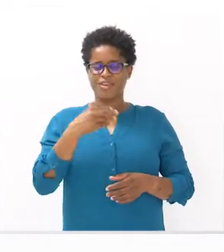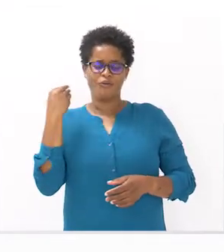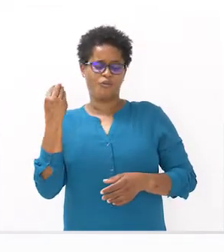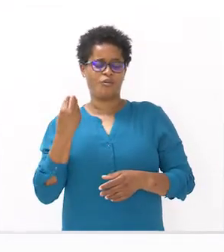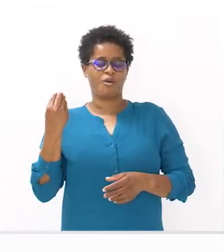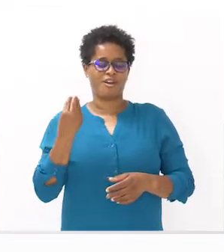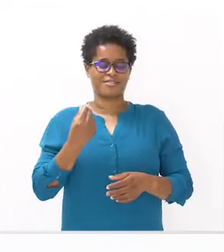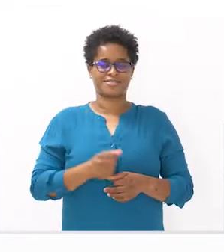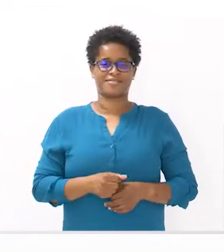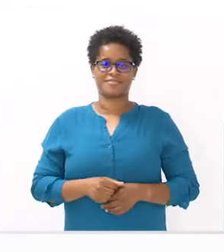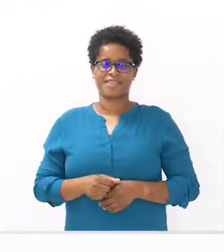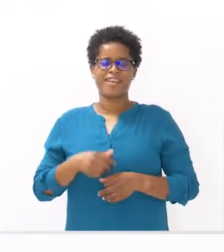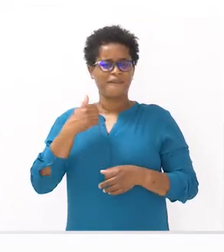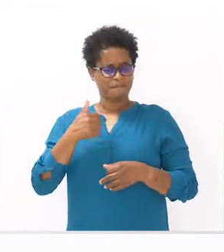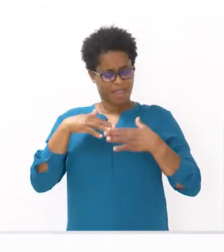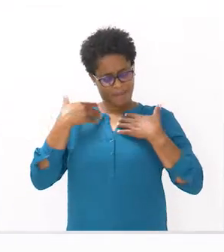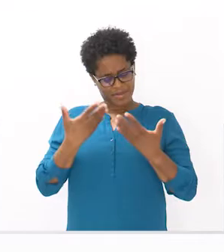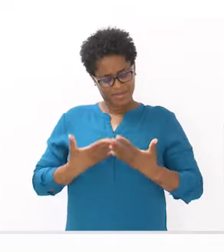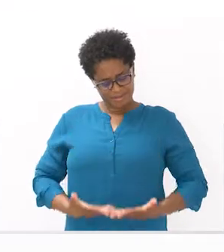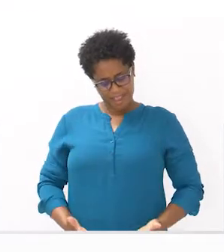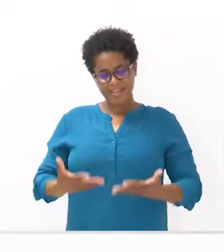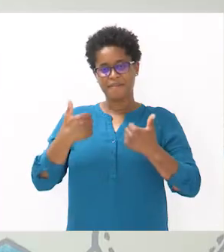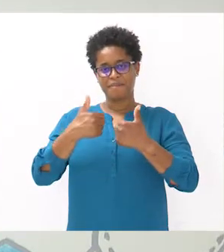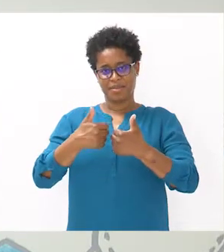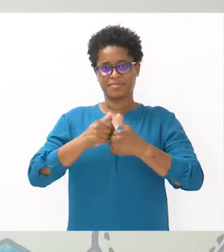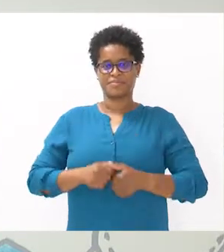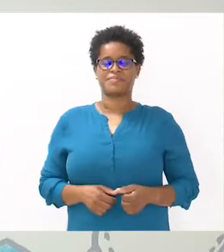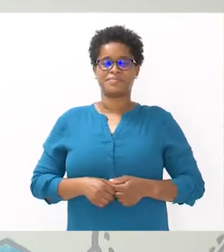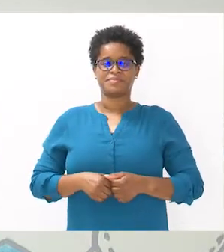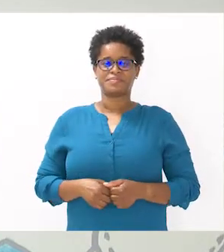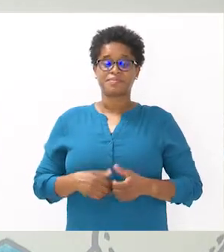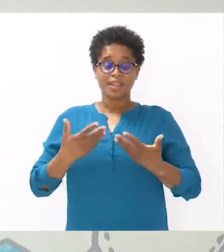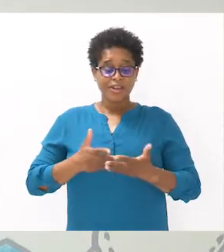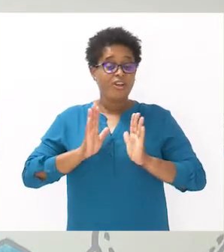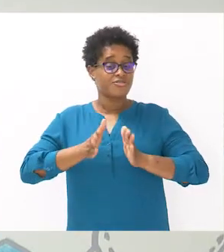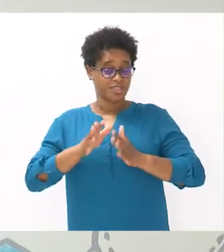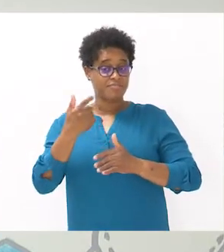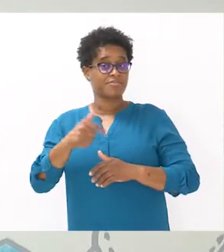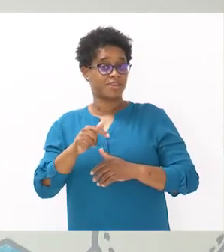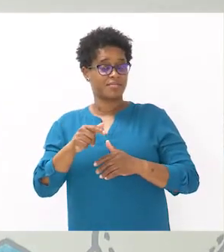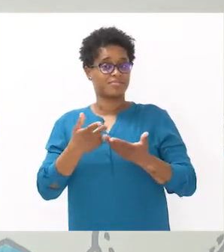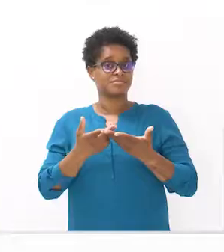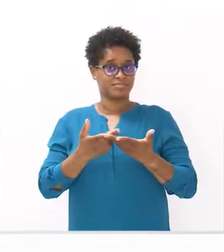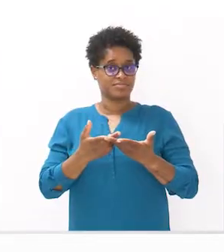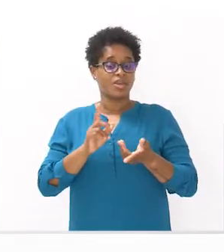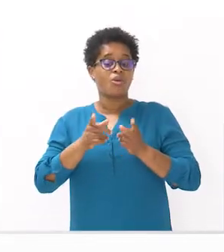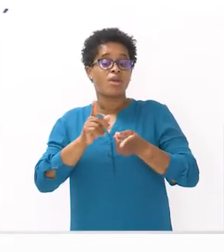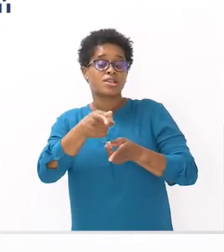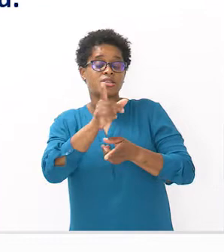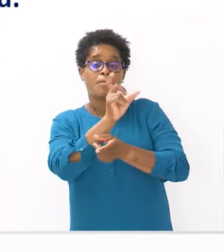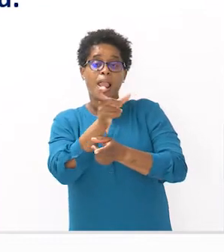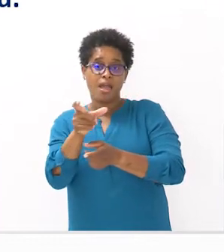Formosa. Bem apresentada. Agora que já temos o significado das